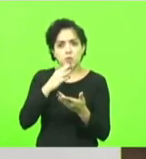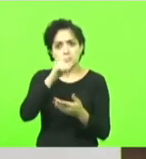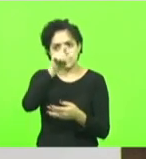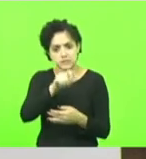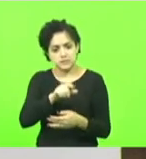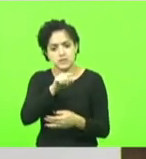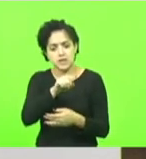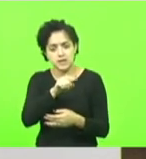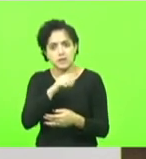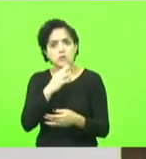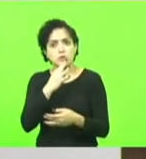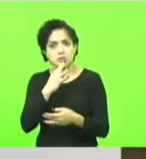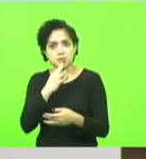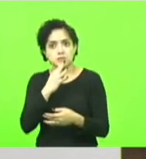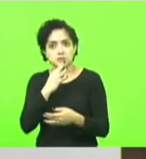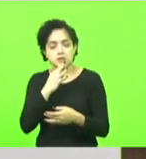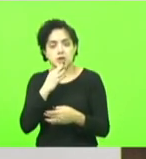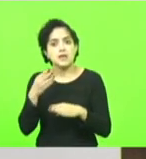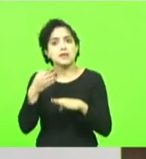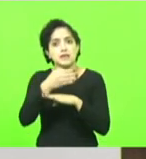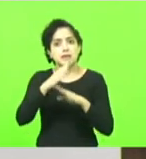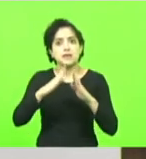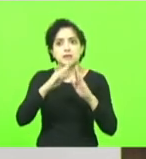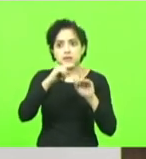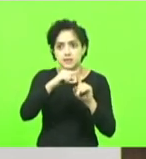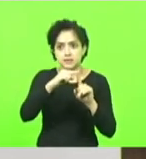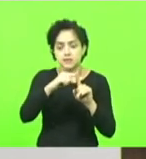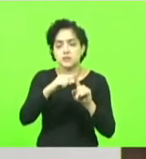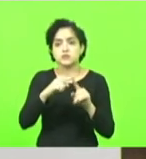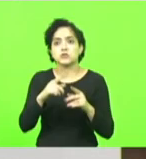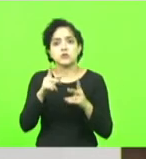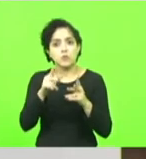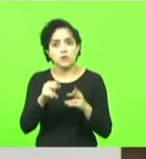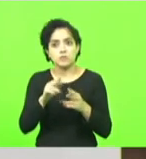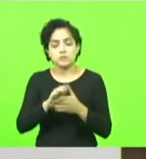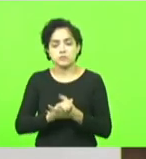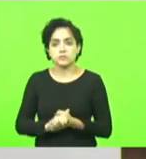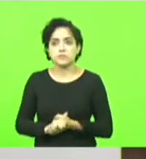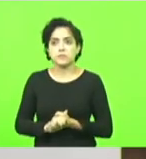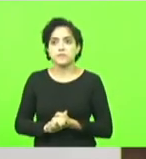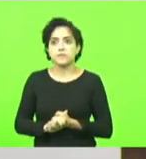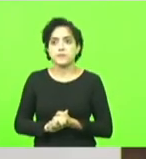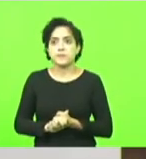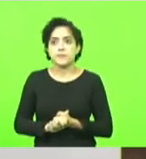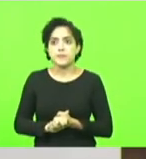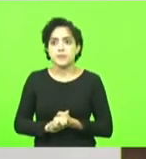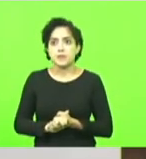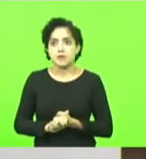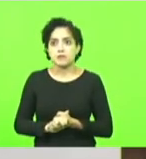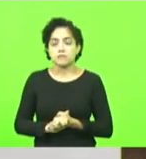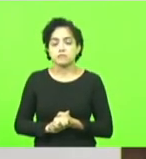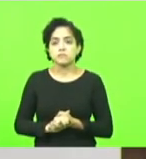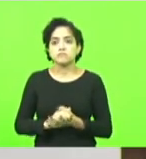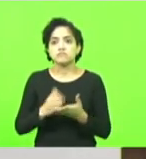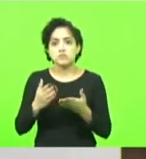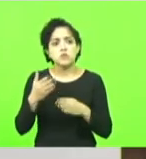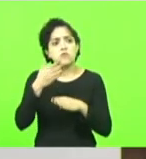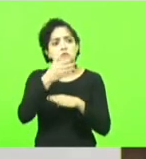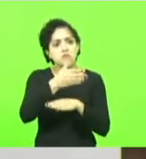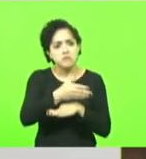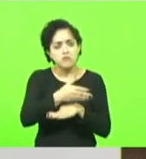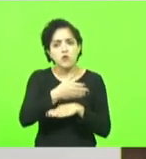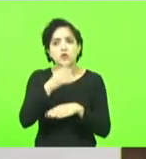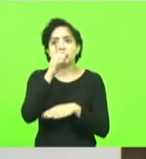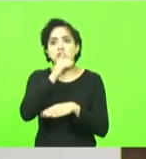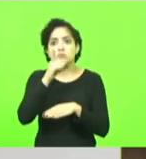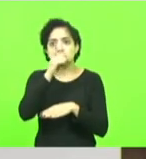irmão meu de igreja. 30 segundos, presidente. Está concedido, deputado. O irmão meu de igreja, foi no culto ainda no domingo.